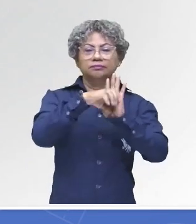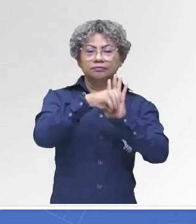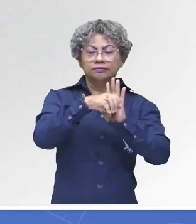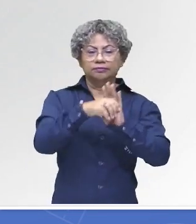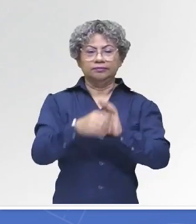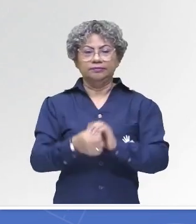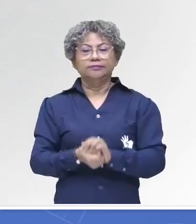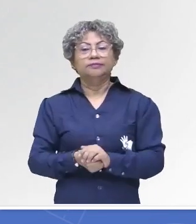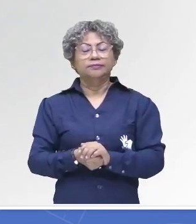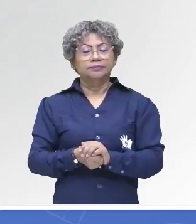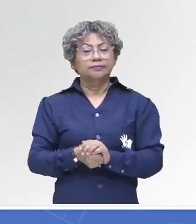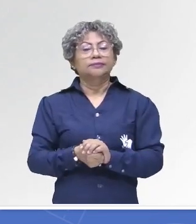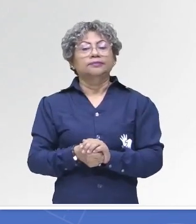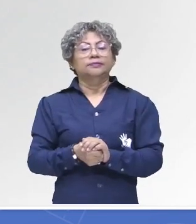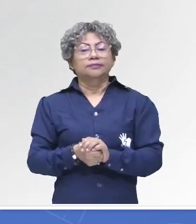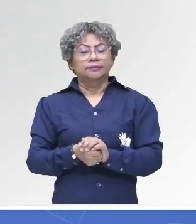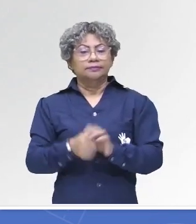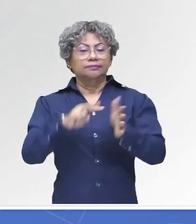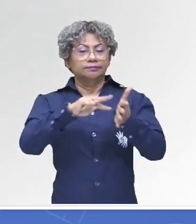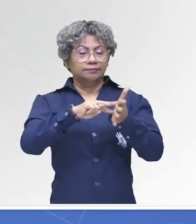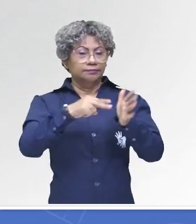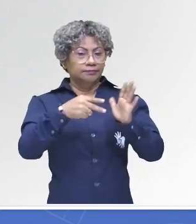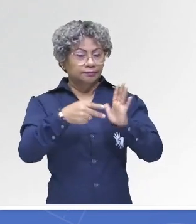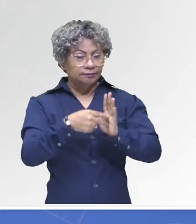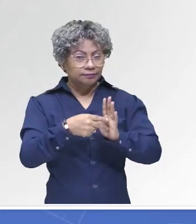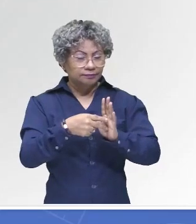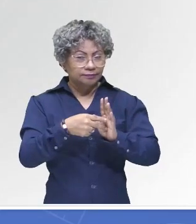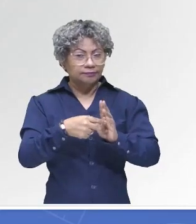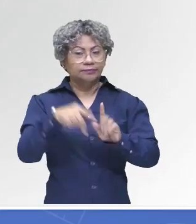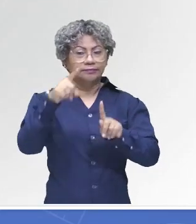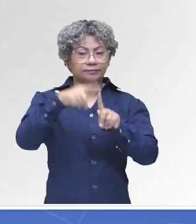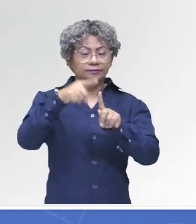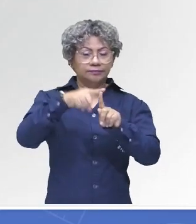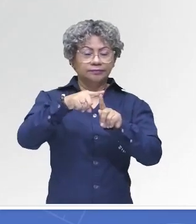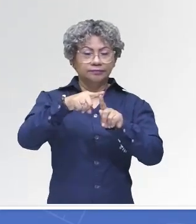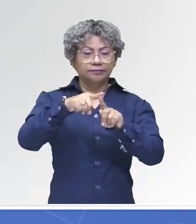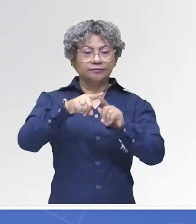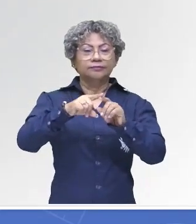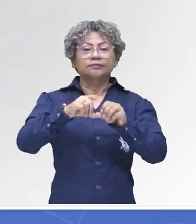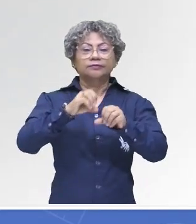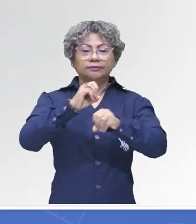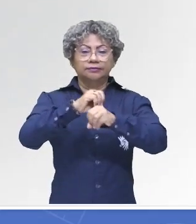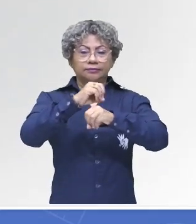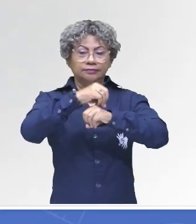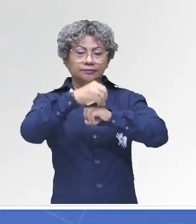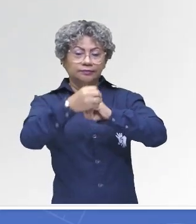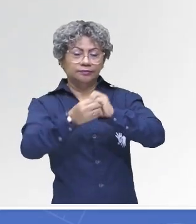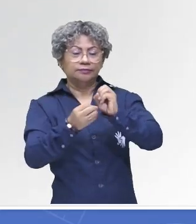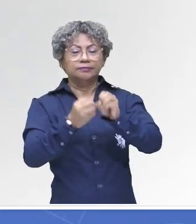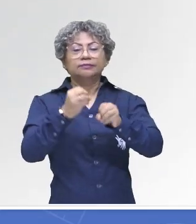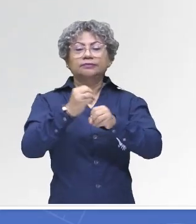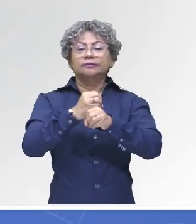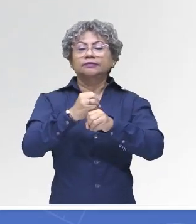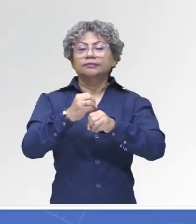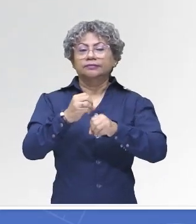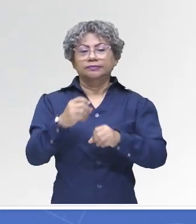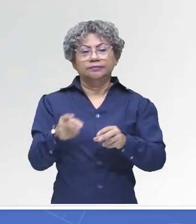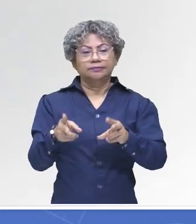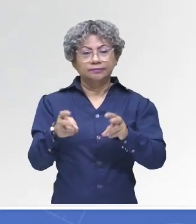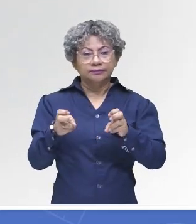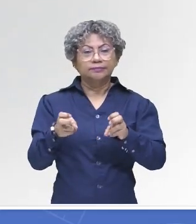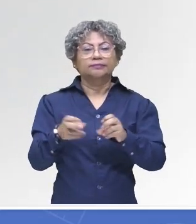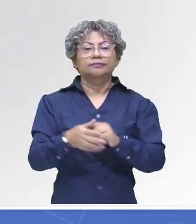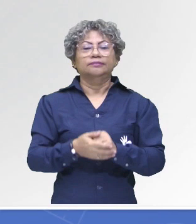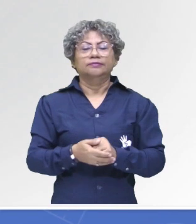ele está associado ao grau de agitação das moléculas. Veja só, temperatura